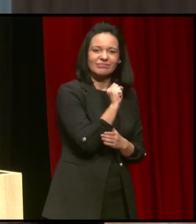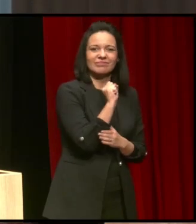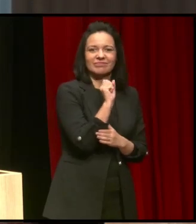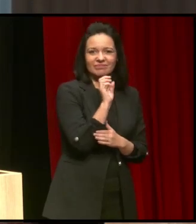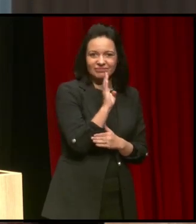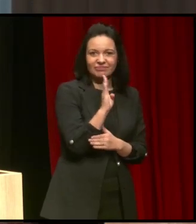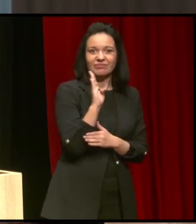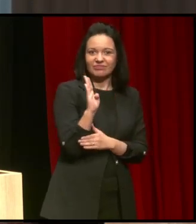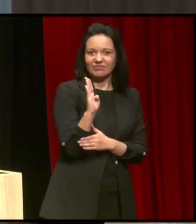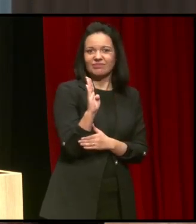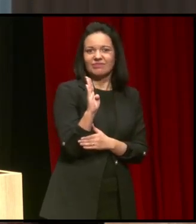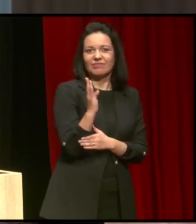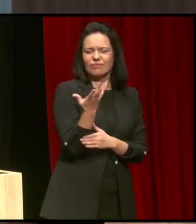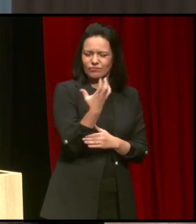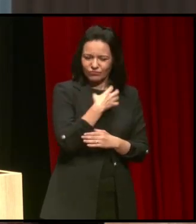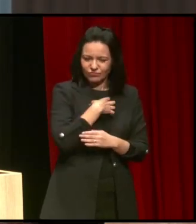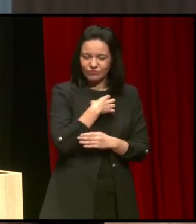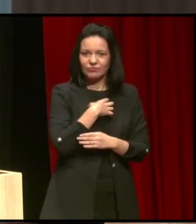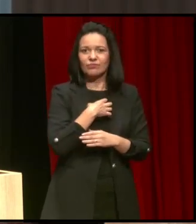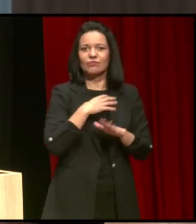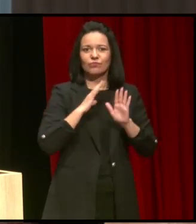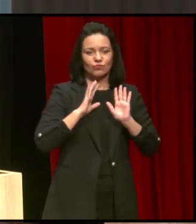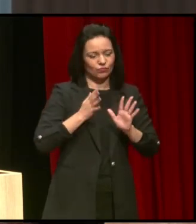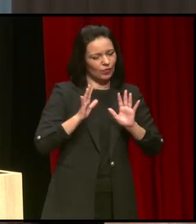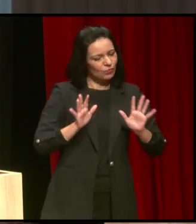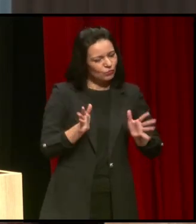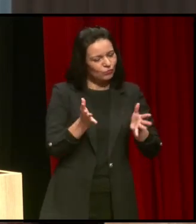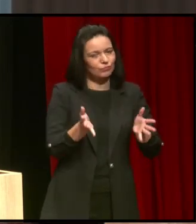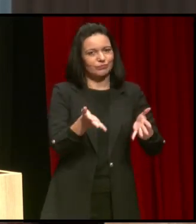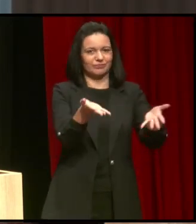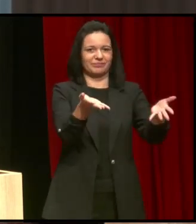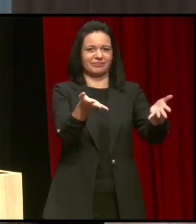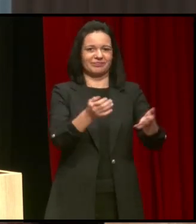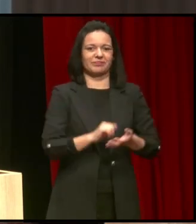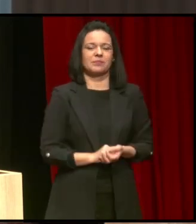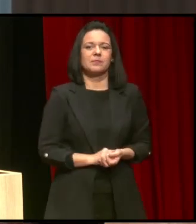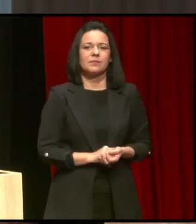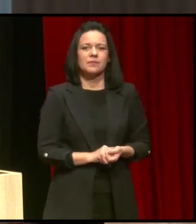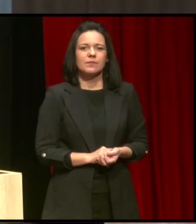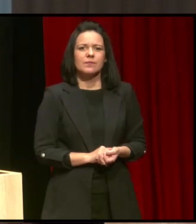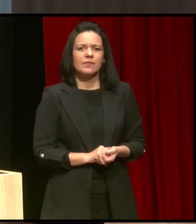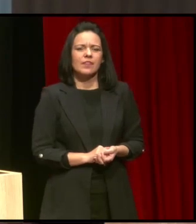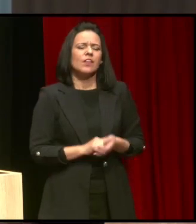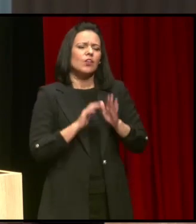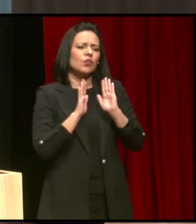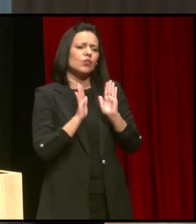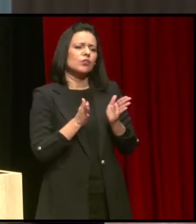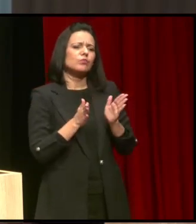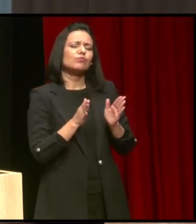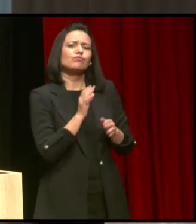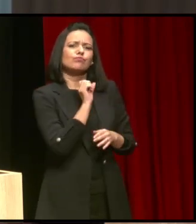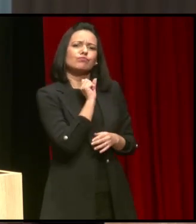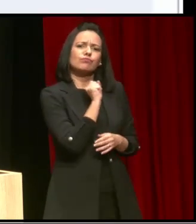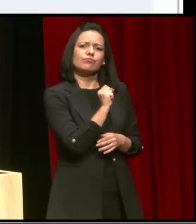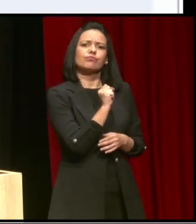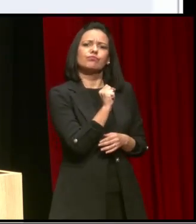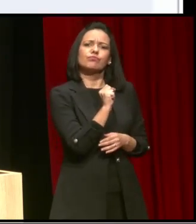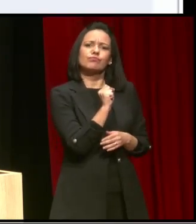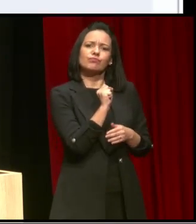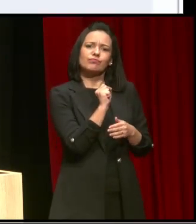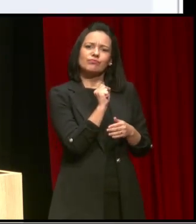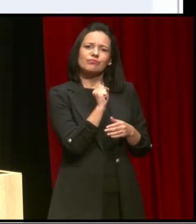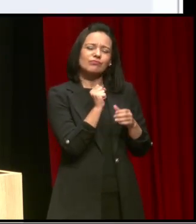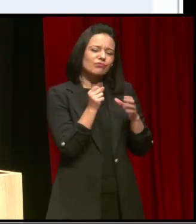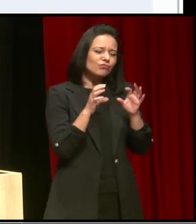fundadores, os donos e os executores da obra. E aí essa Sociedade da Bíblia faz tudo